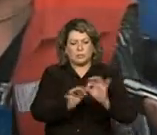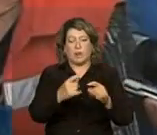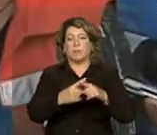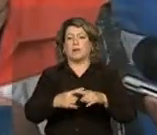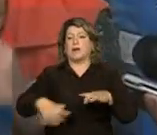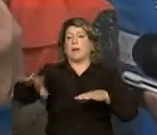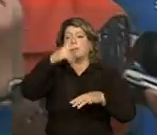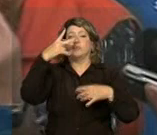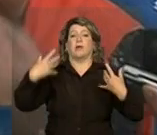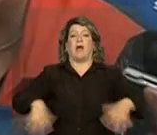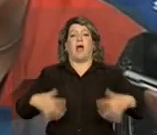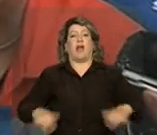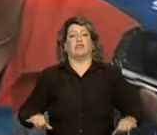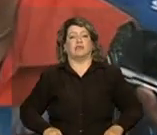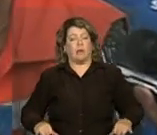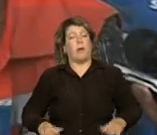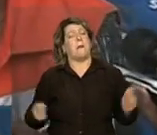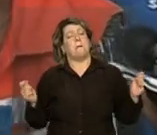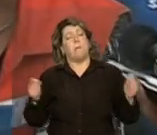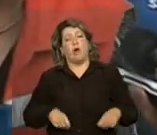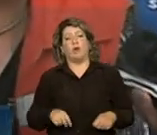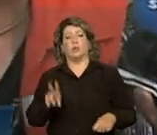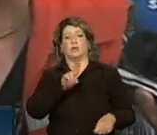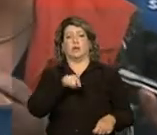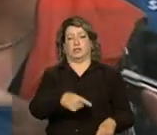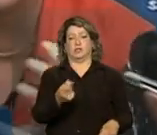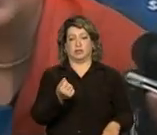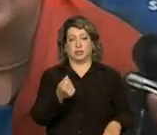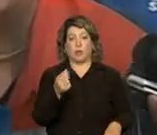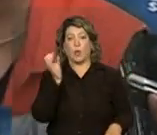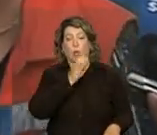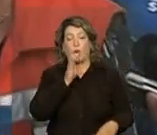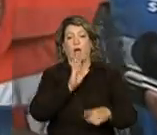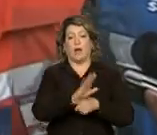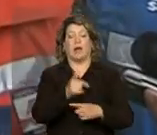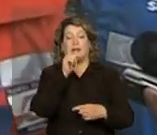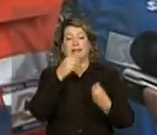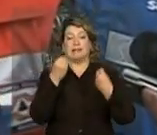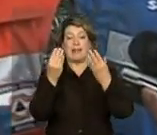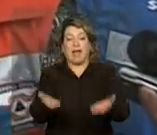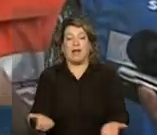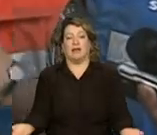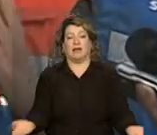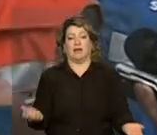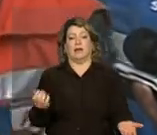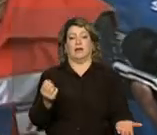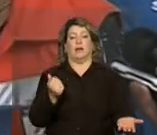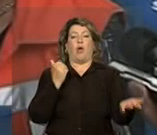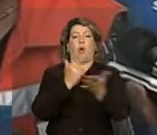caiu. Enfim, ela pode tomar medidas, providenciar água, contratar